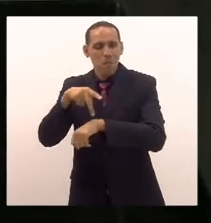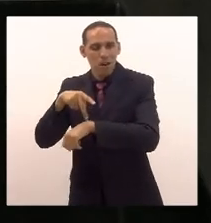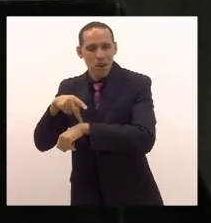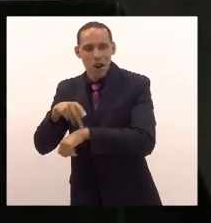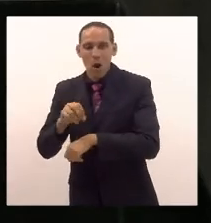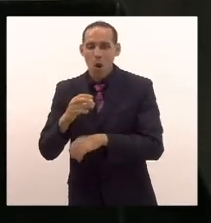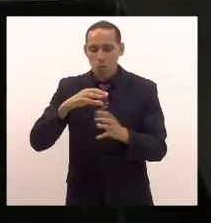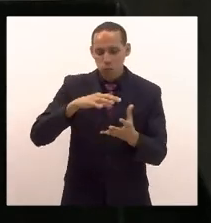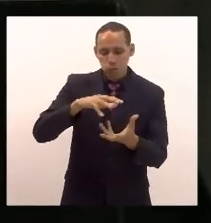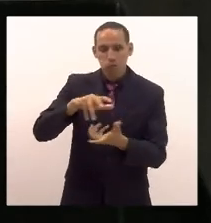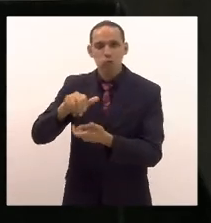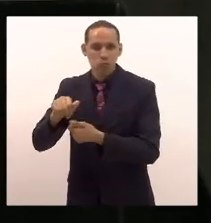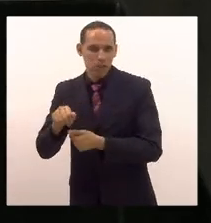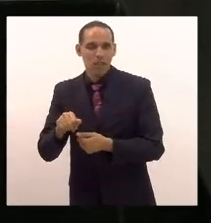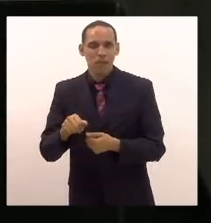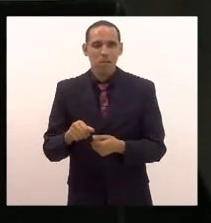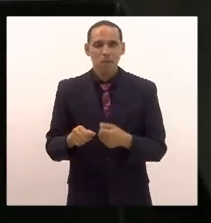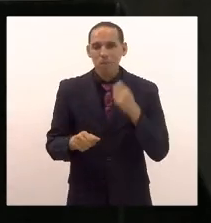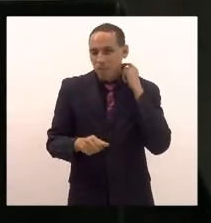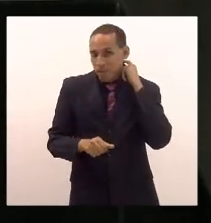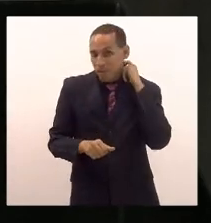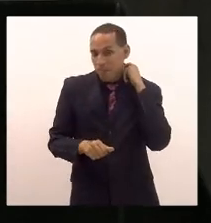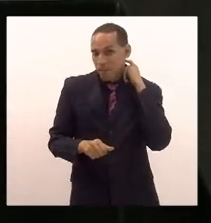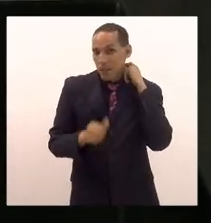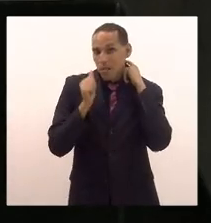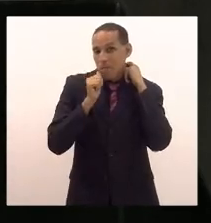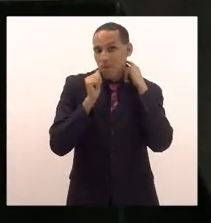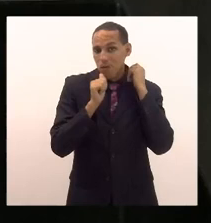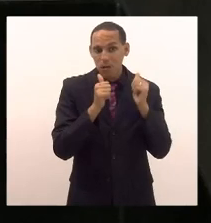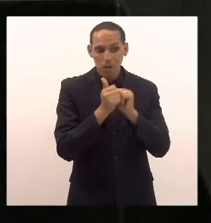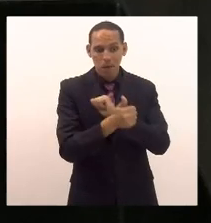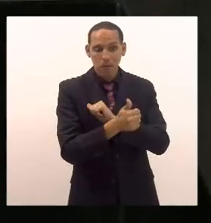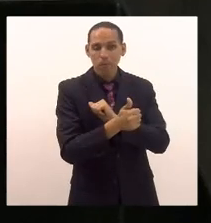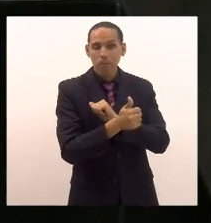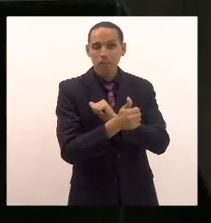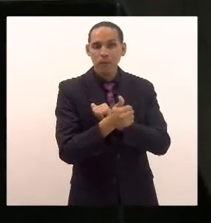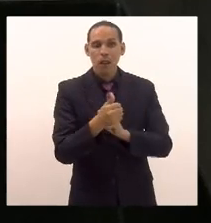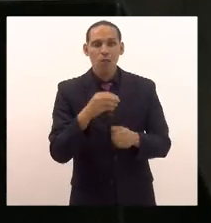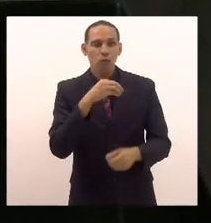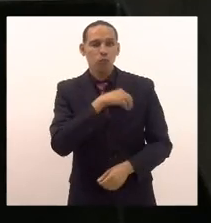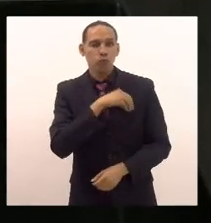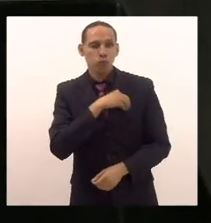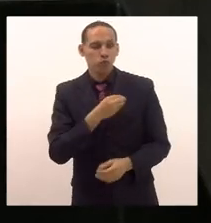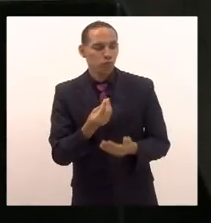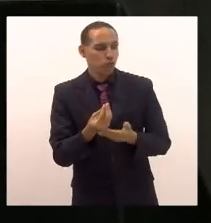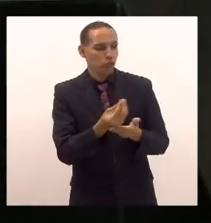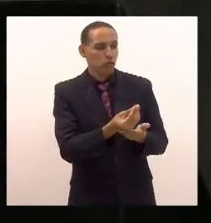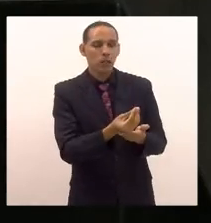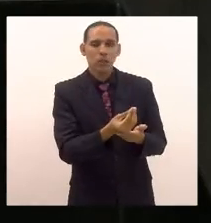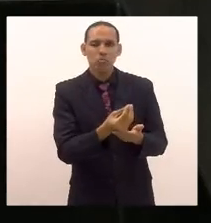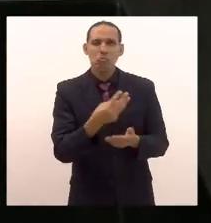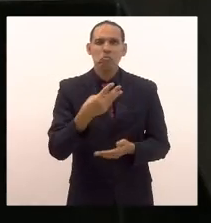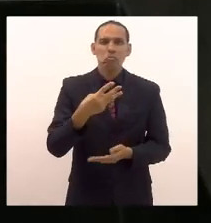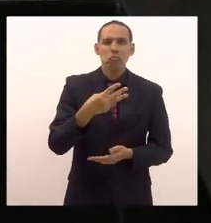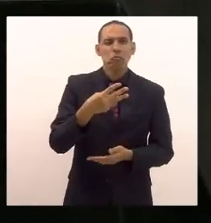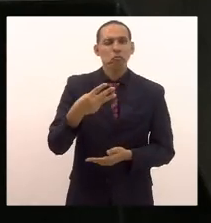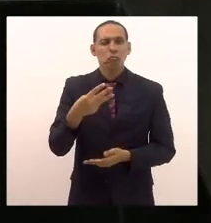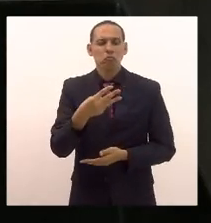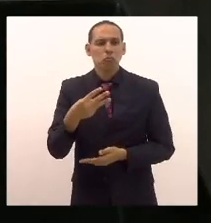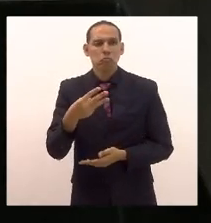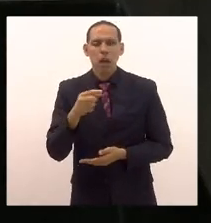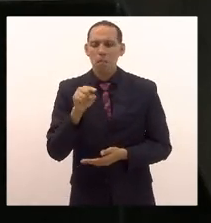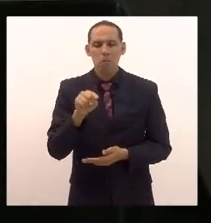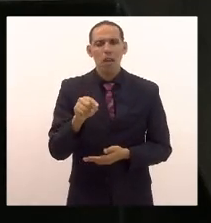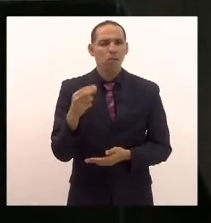nem do esporte por exemplo as atletas femininas ela eram remunerados com cerca de 33